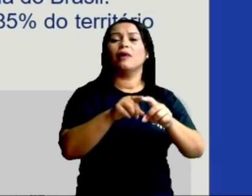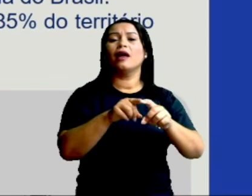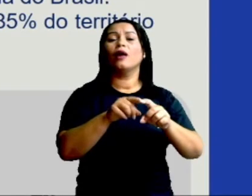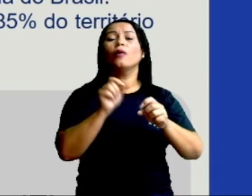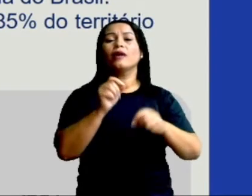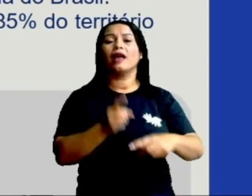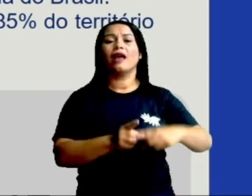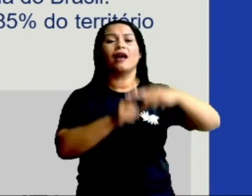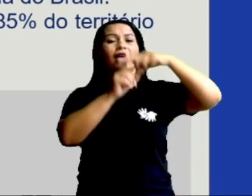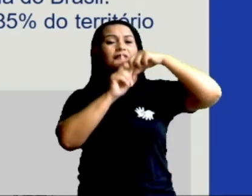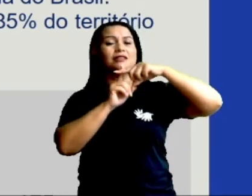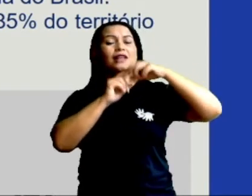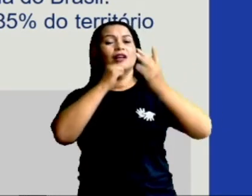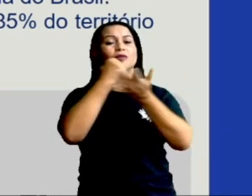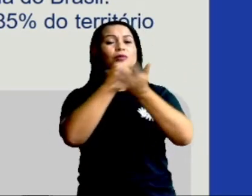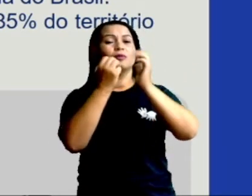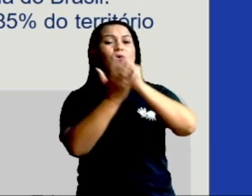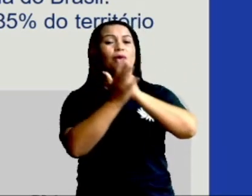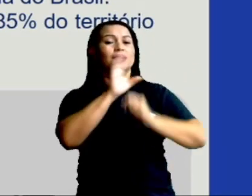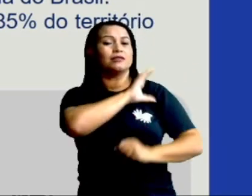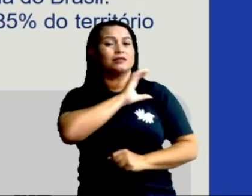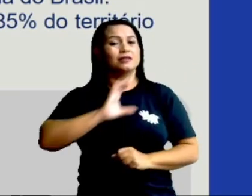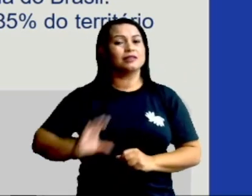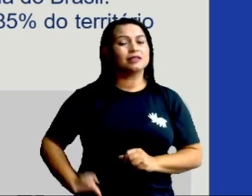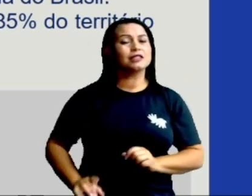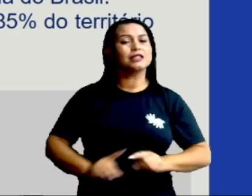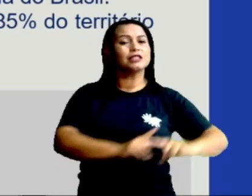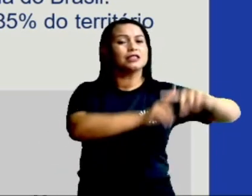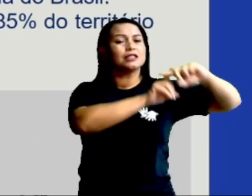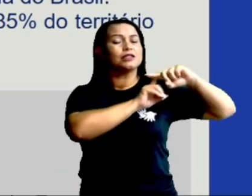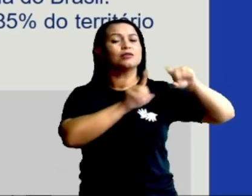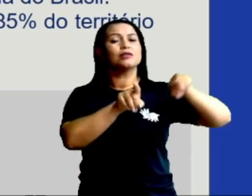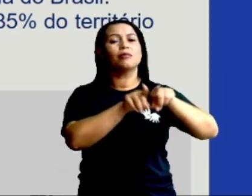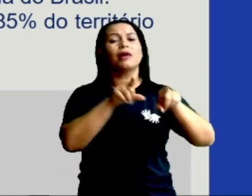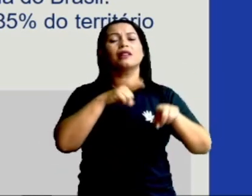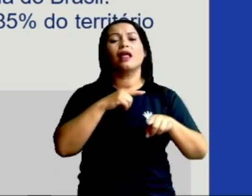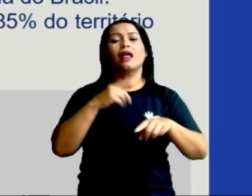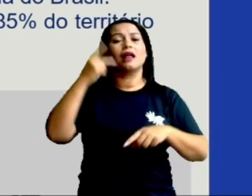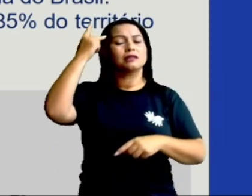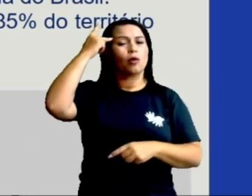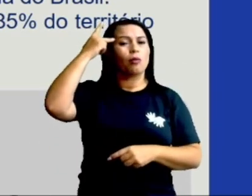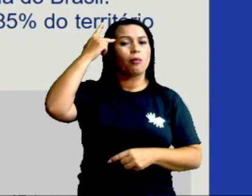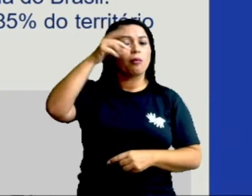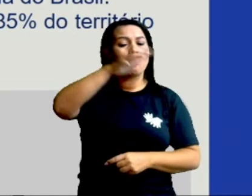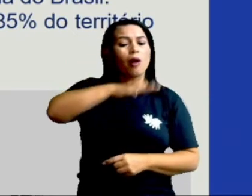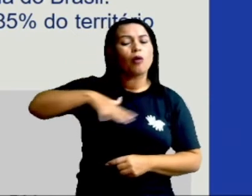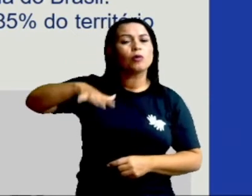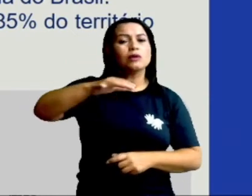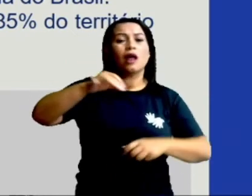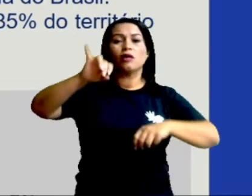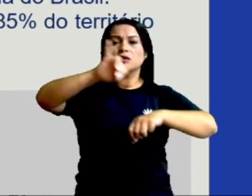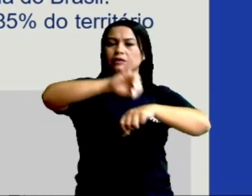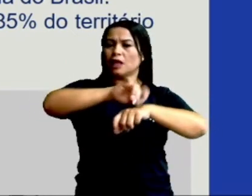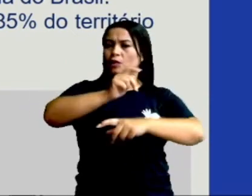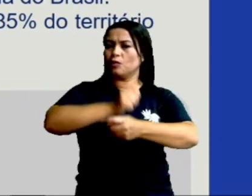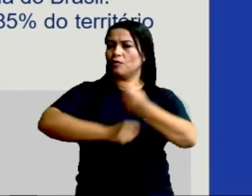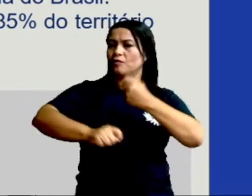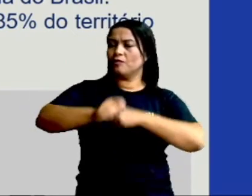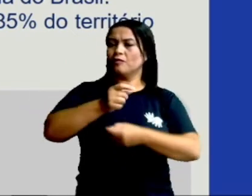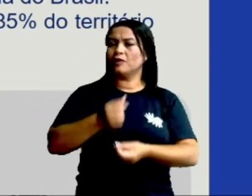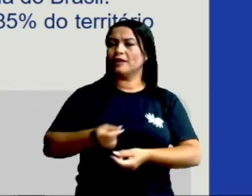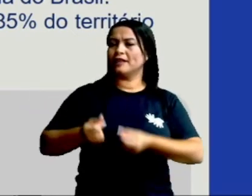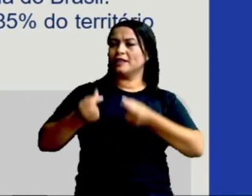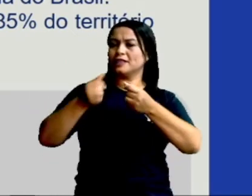a capital do Estado de São Paulo a vasta cidade de São Paulo é o centro financeiro do Brasil